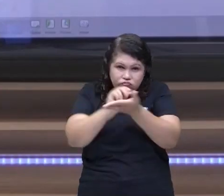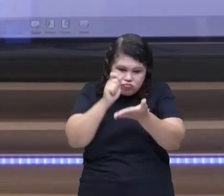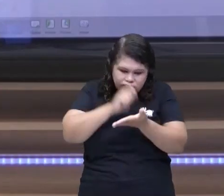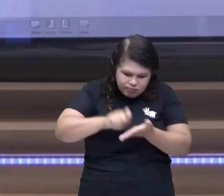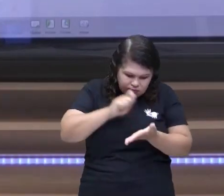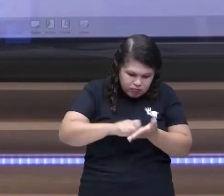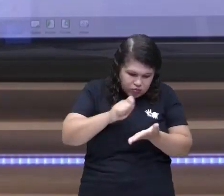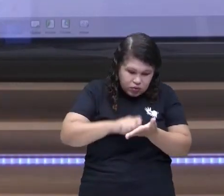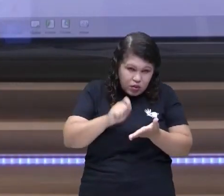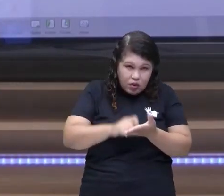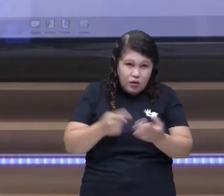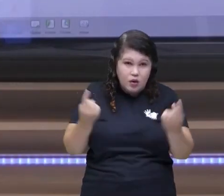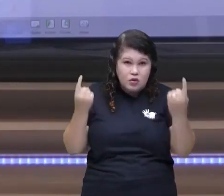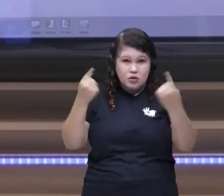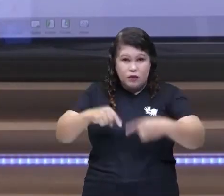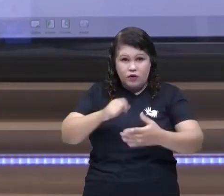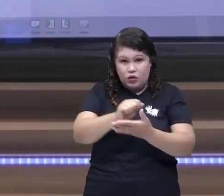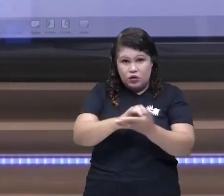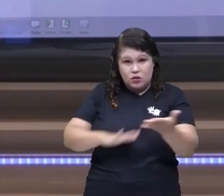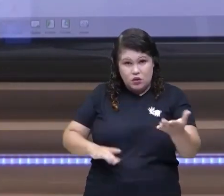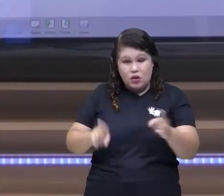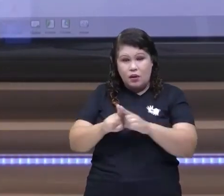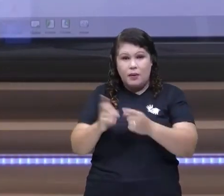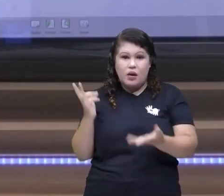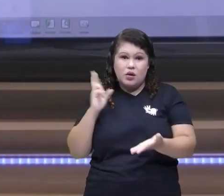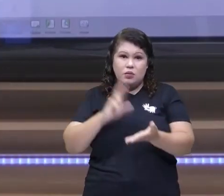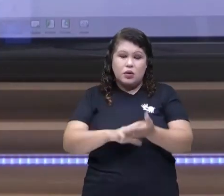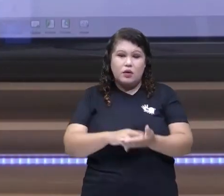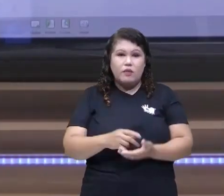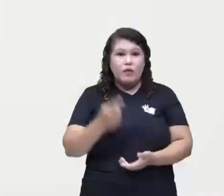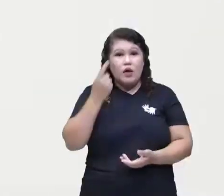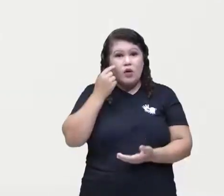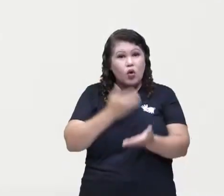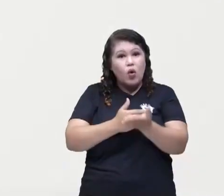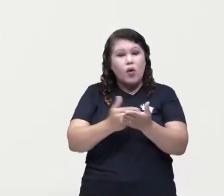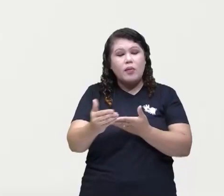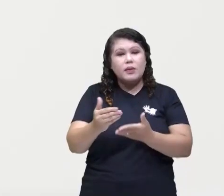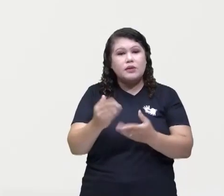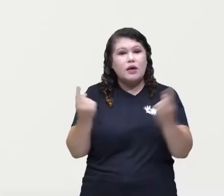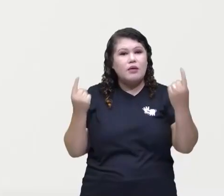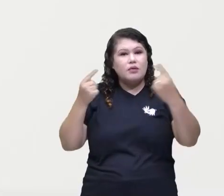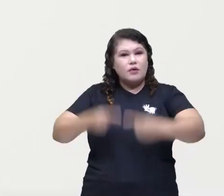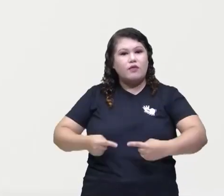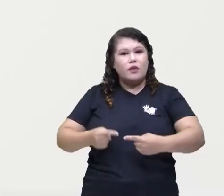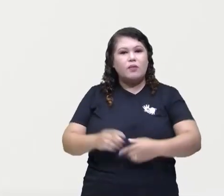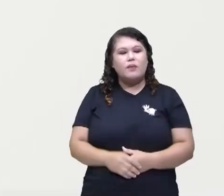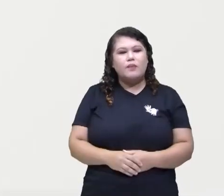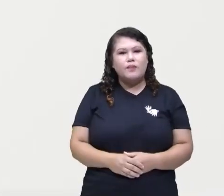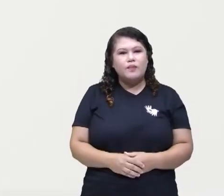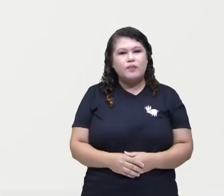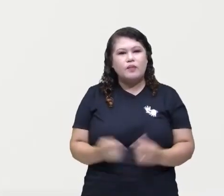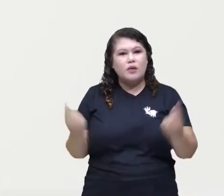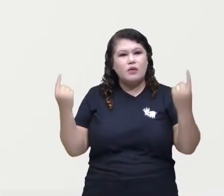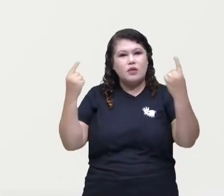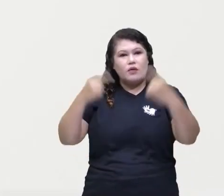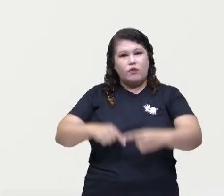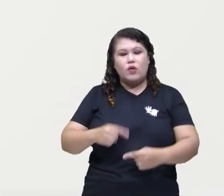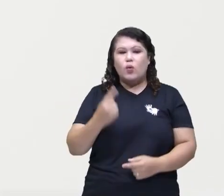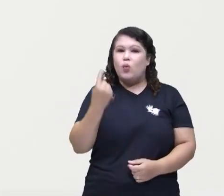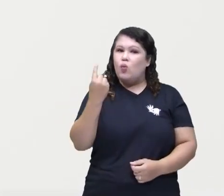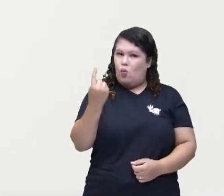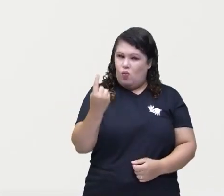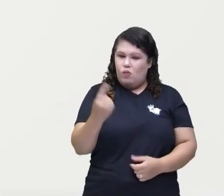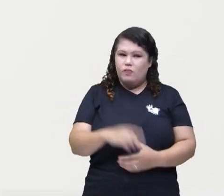a respondê-los? Então vamos lá para o nosso exercitando, vamos lá, o desafio número 1. Desafio